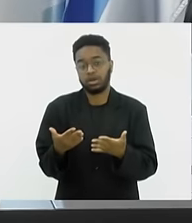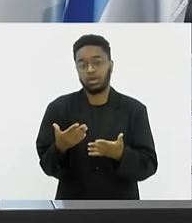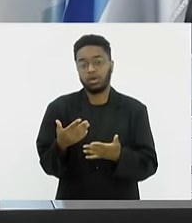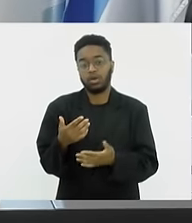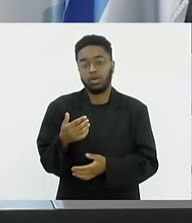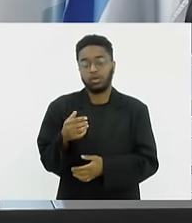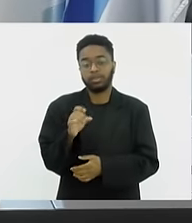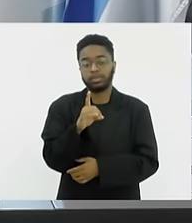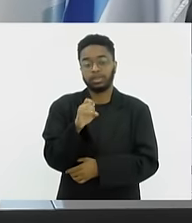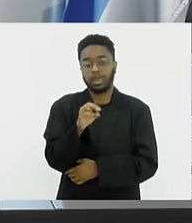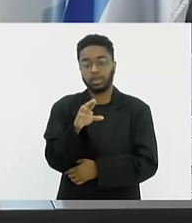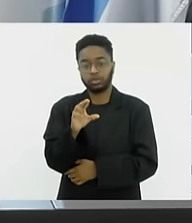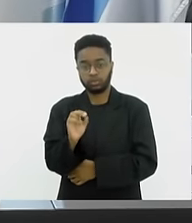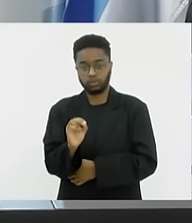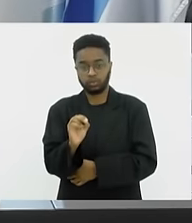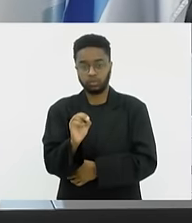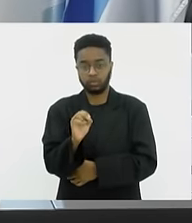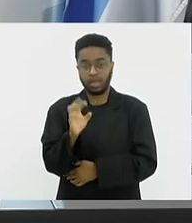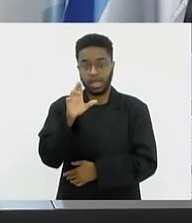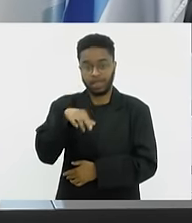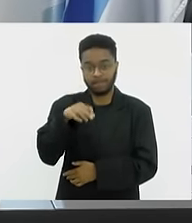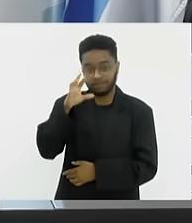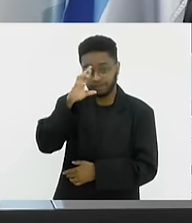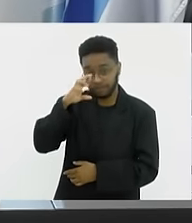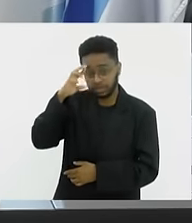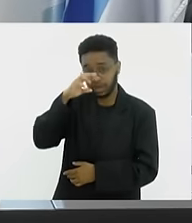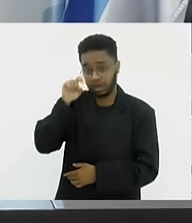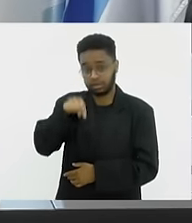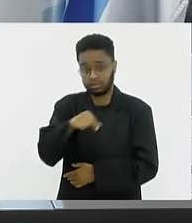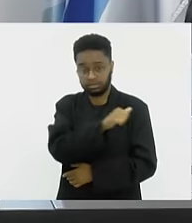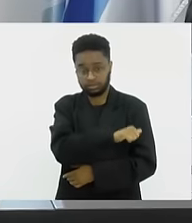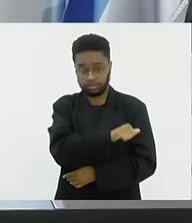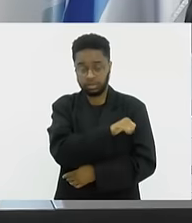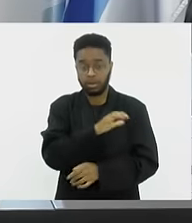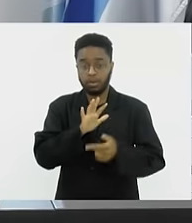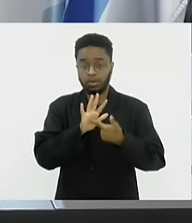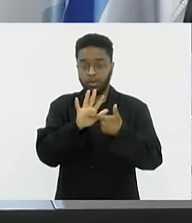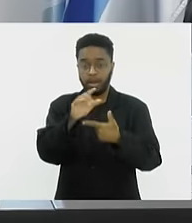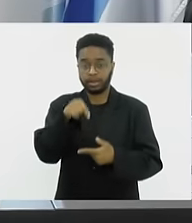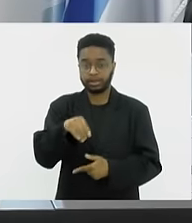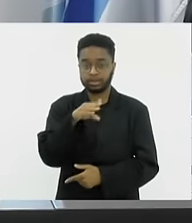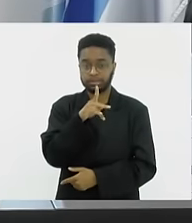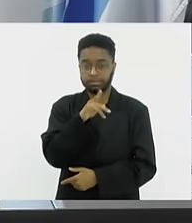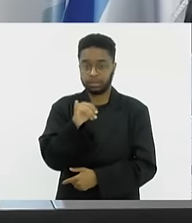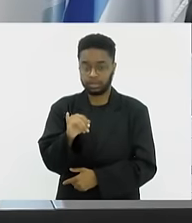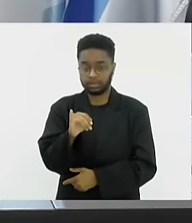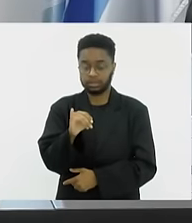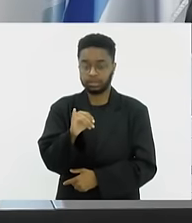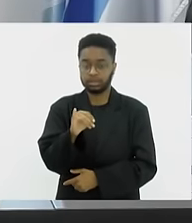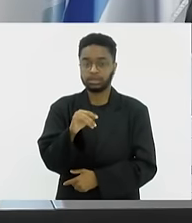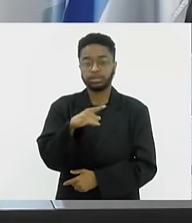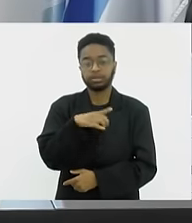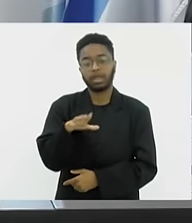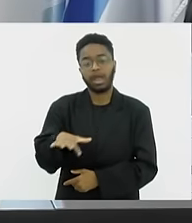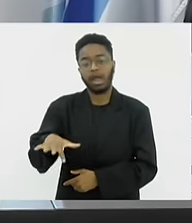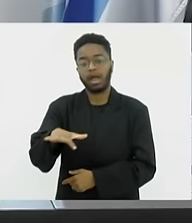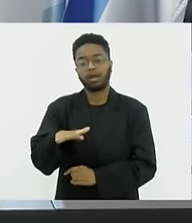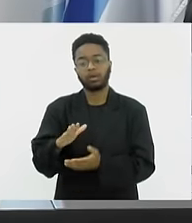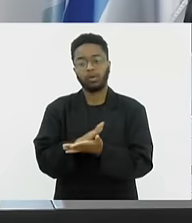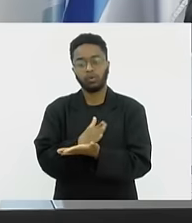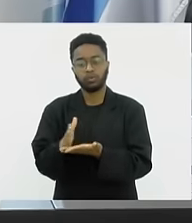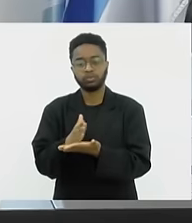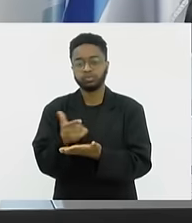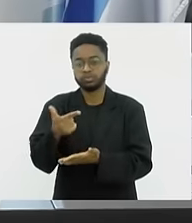que é o órgão fiscalizador do Estado, nos afirma dentro de uma CPI que existe áreas nesse Estado que sequer